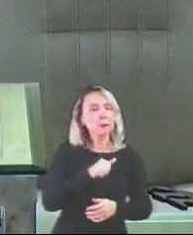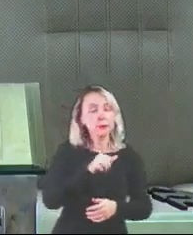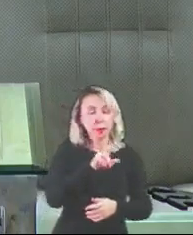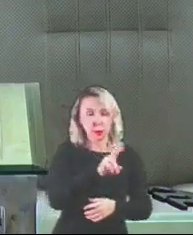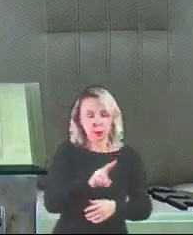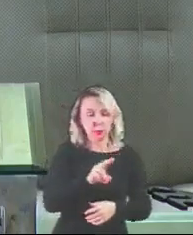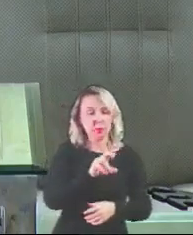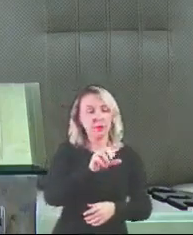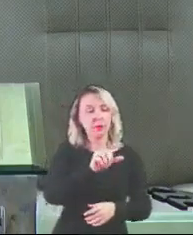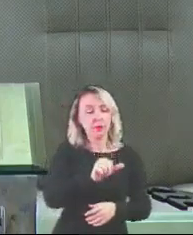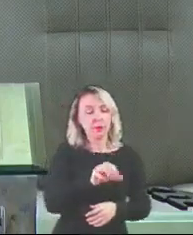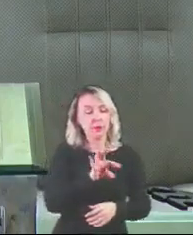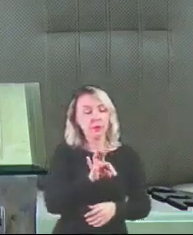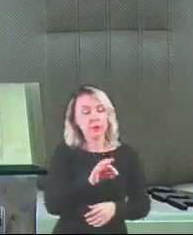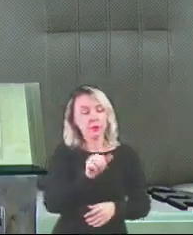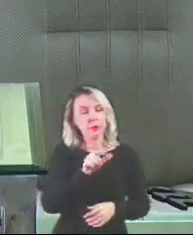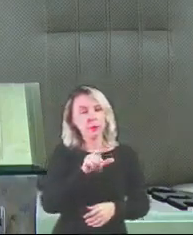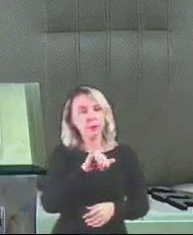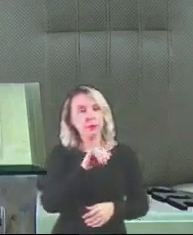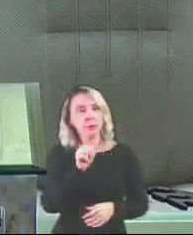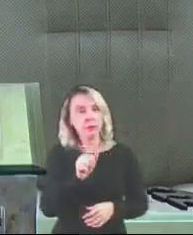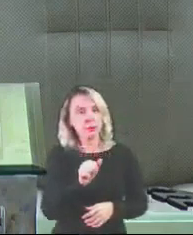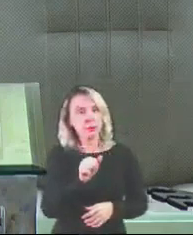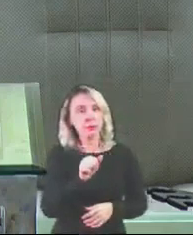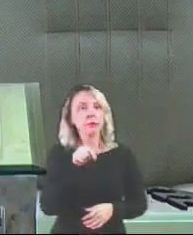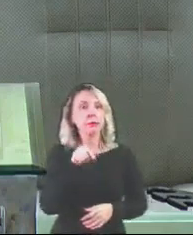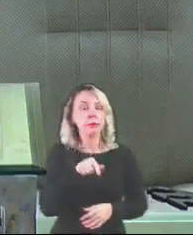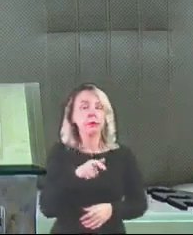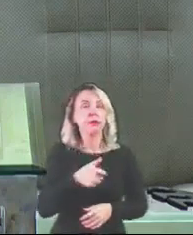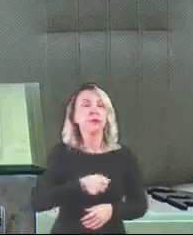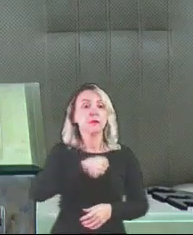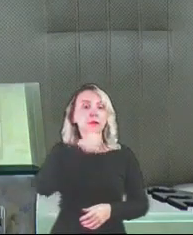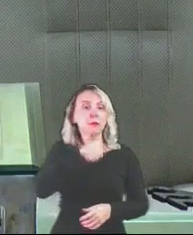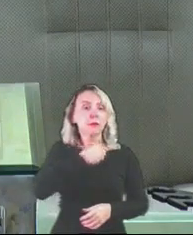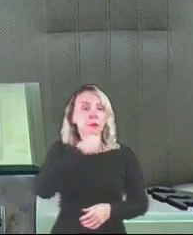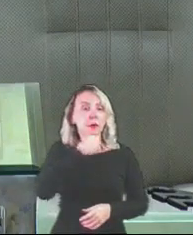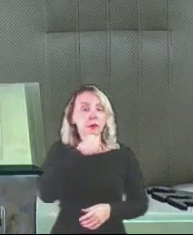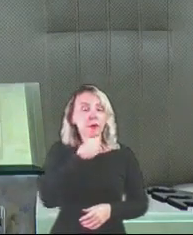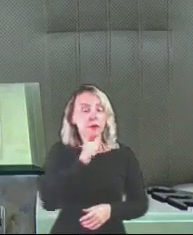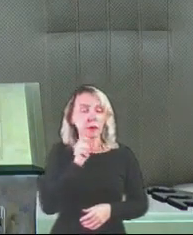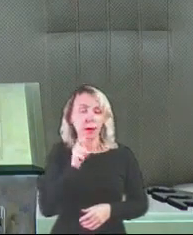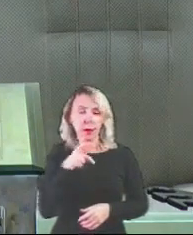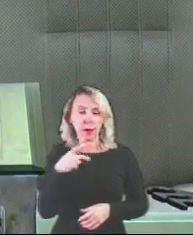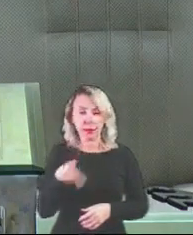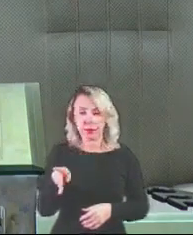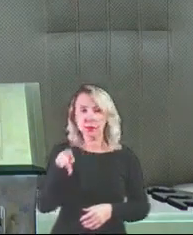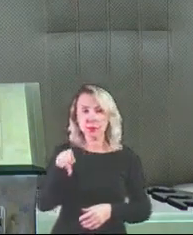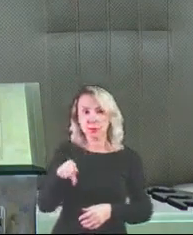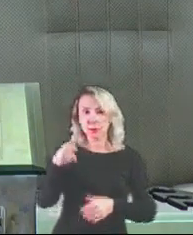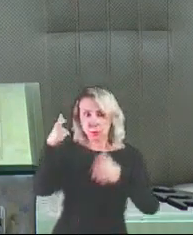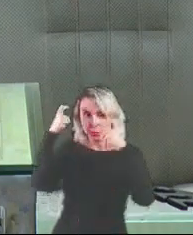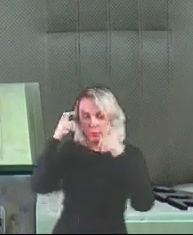E quando Acasias, seu pai, morre, Atalia mandou destruir toda a família real.